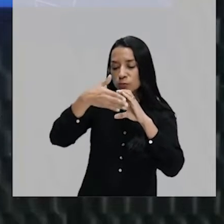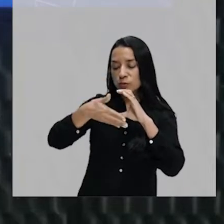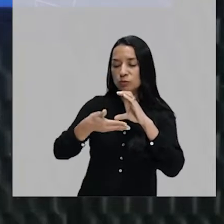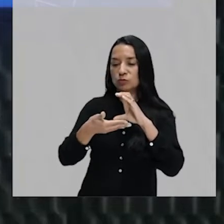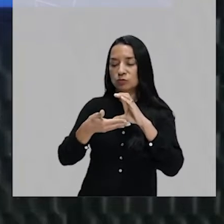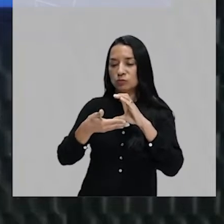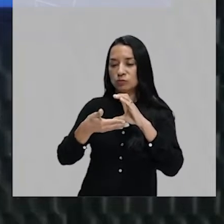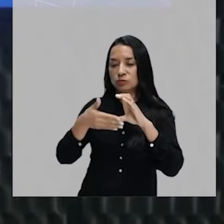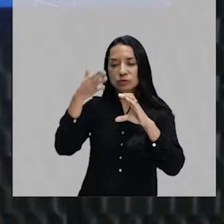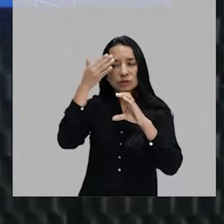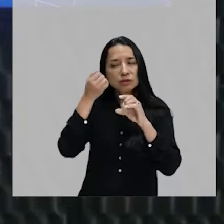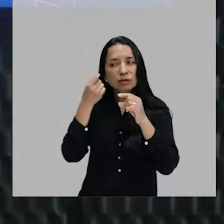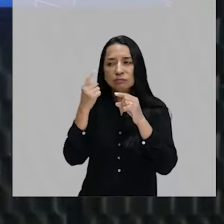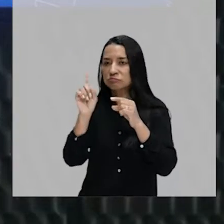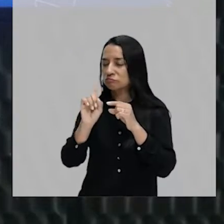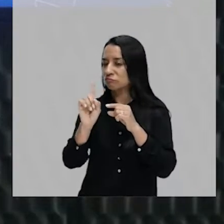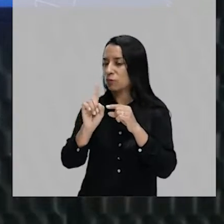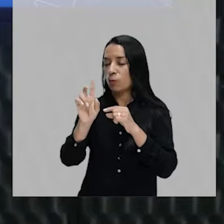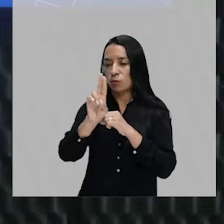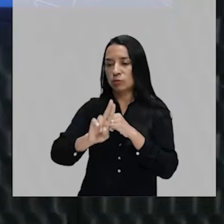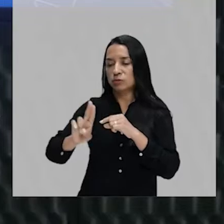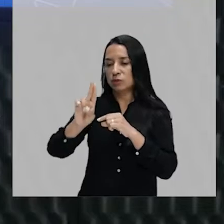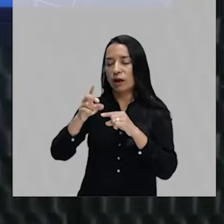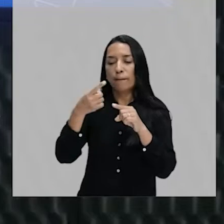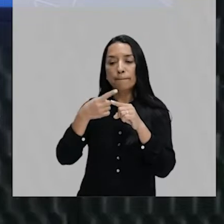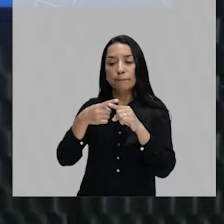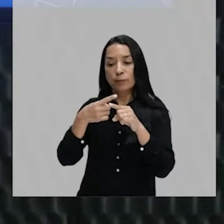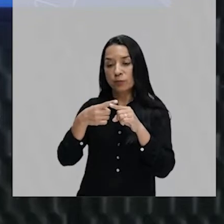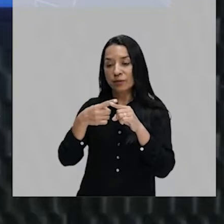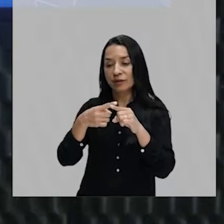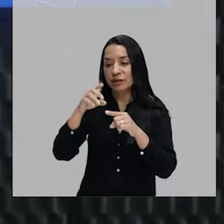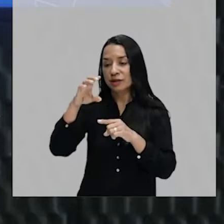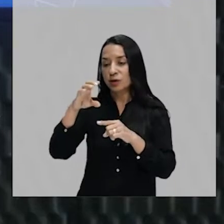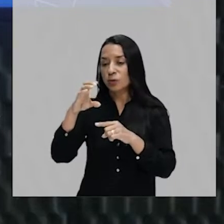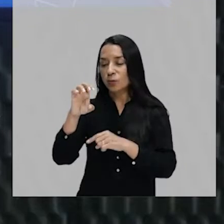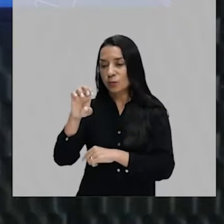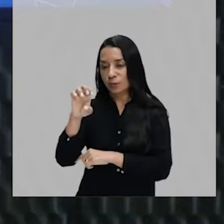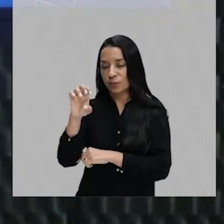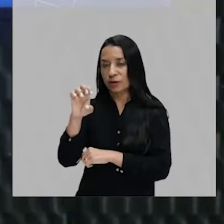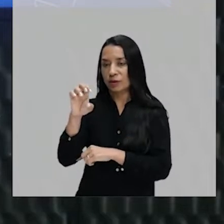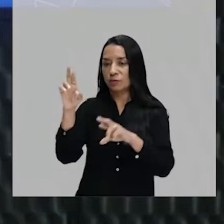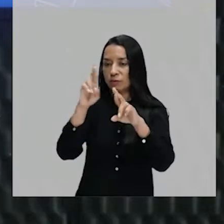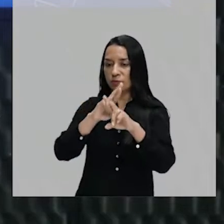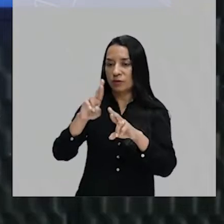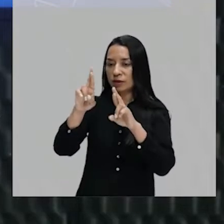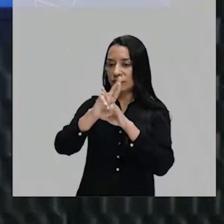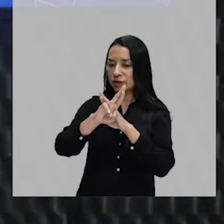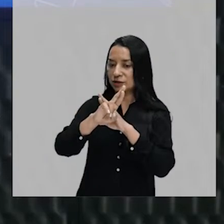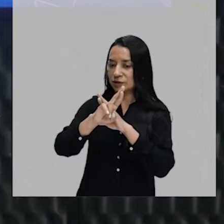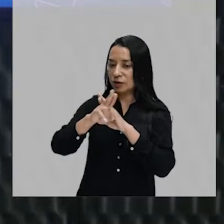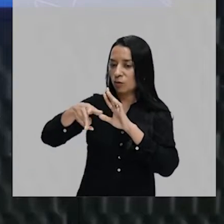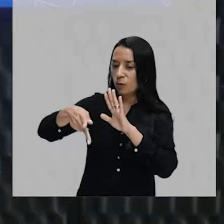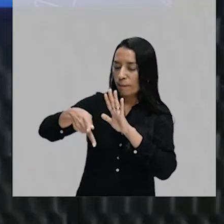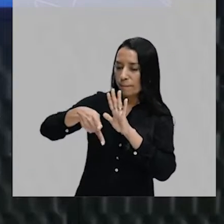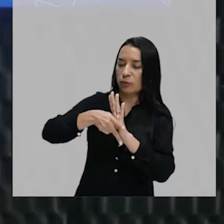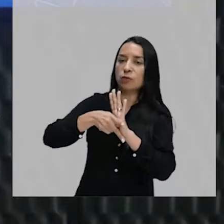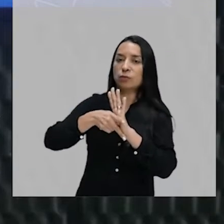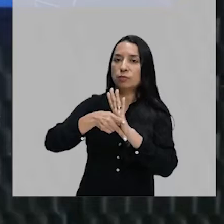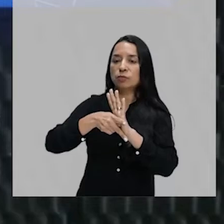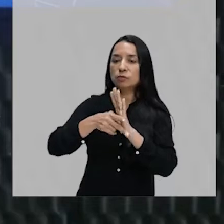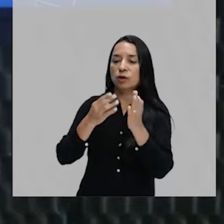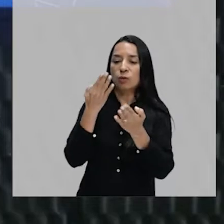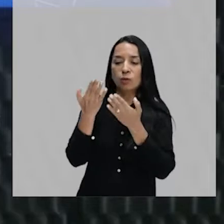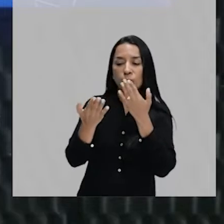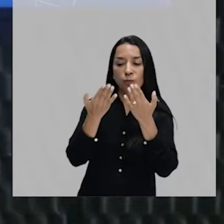aquele pezinho ele é uma relação de pertinência quando você tá comparando elemento